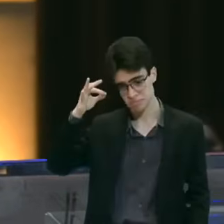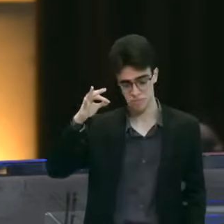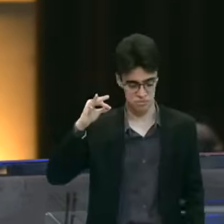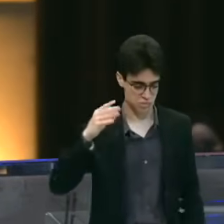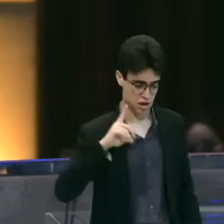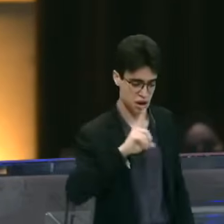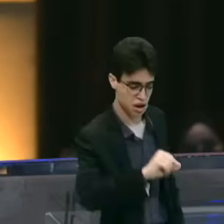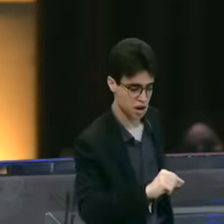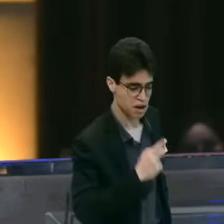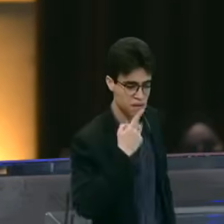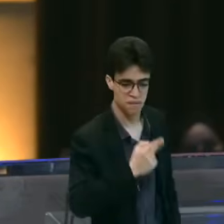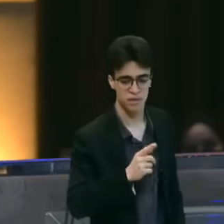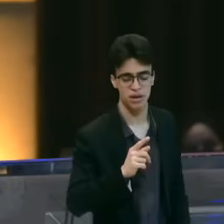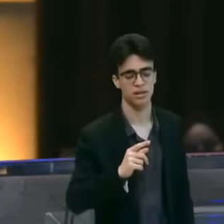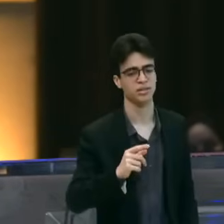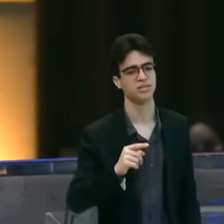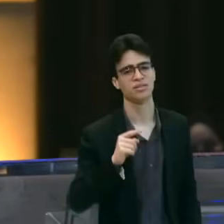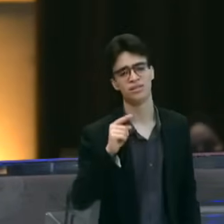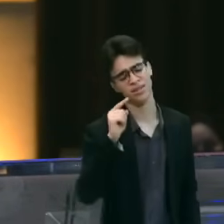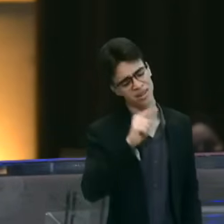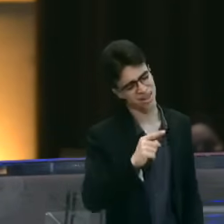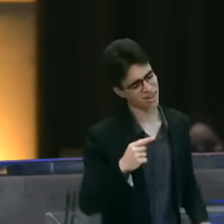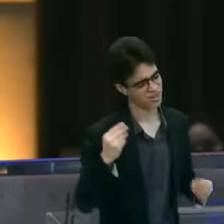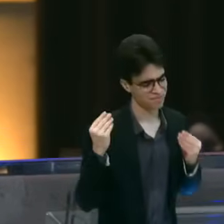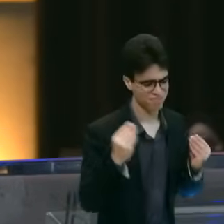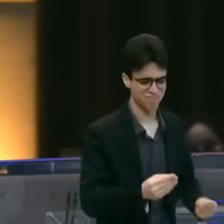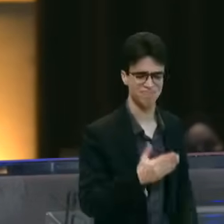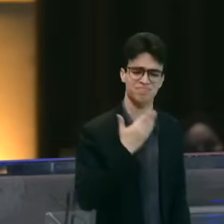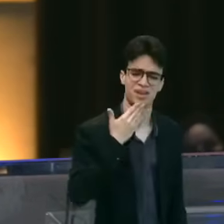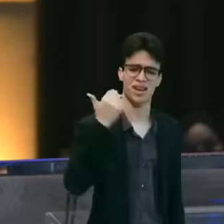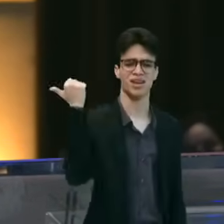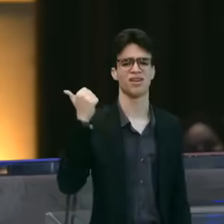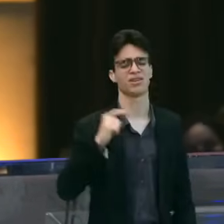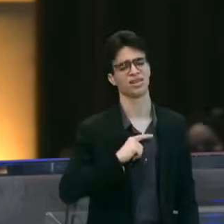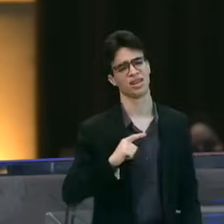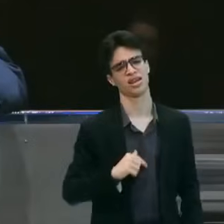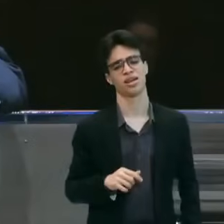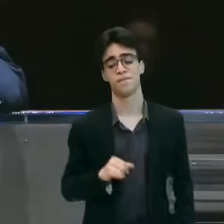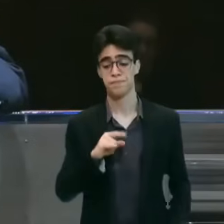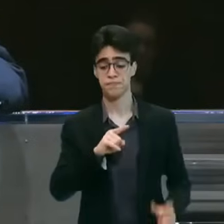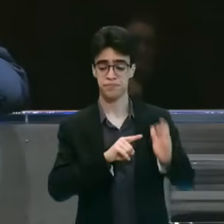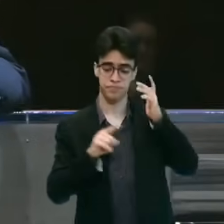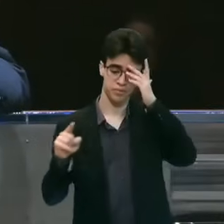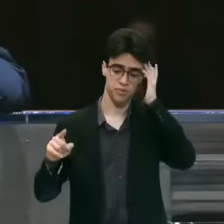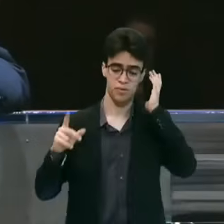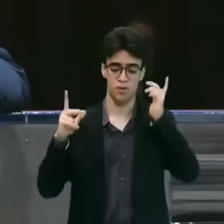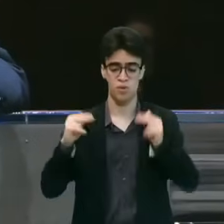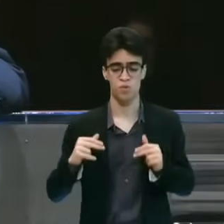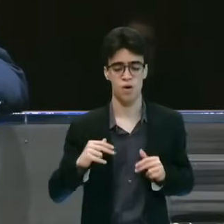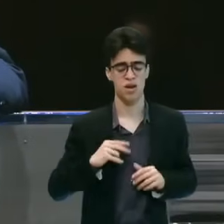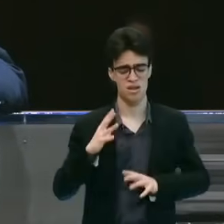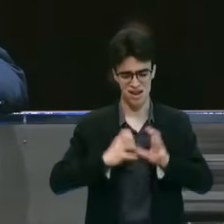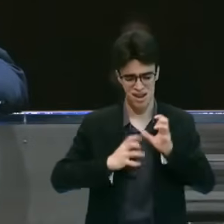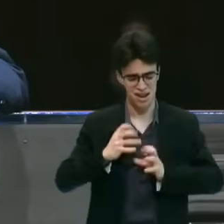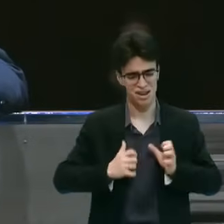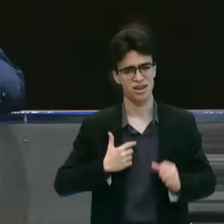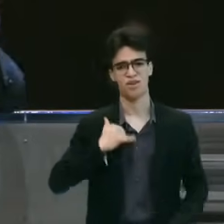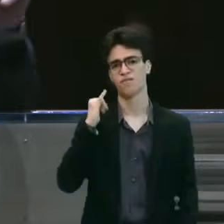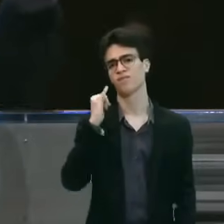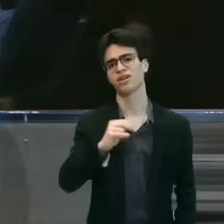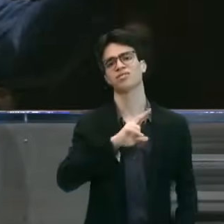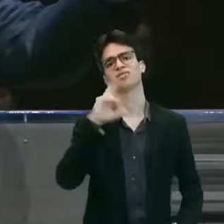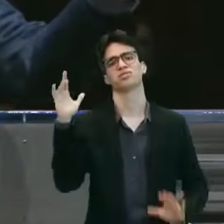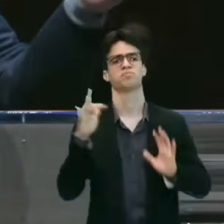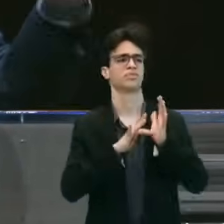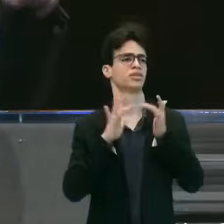filho, eu tenho um caminho melhor para você. E se você está vivendo conflitos assim, eu quero dizer para você, em nome de Jesus,